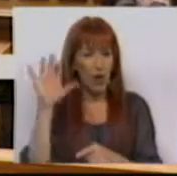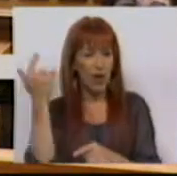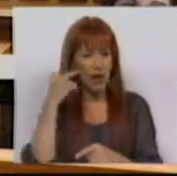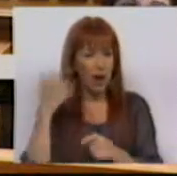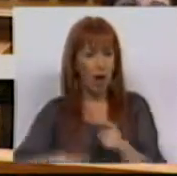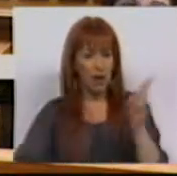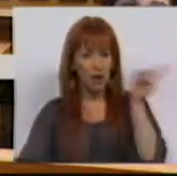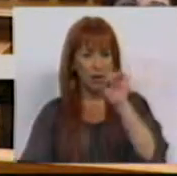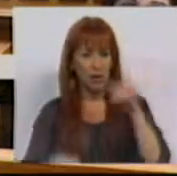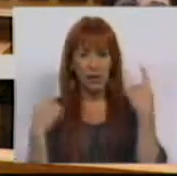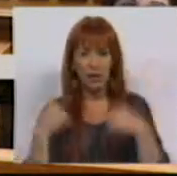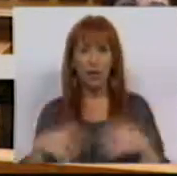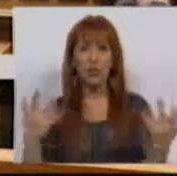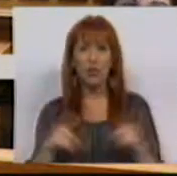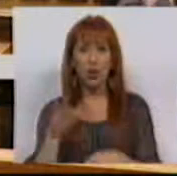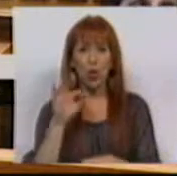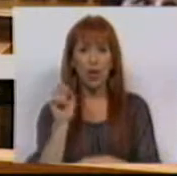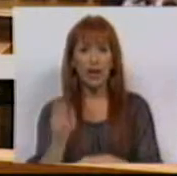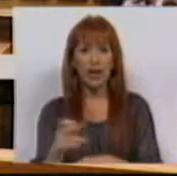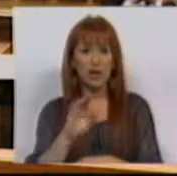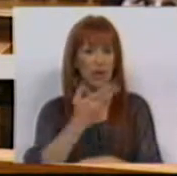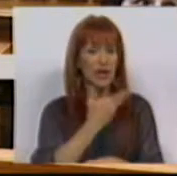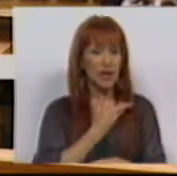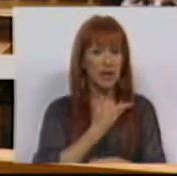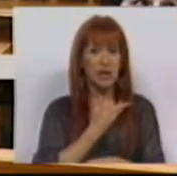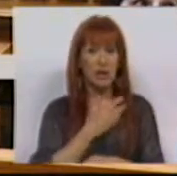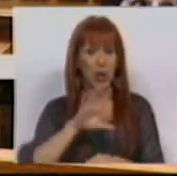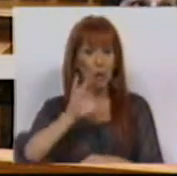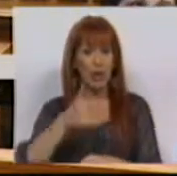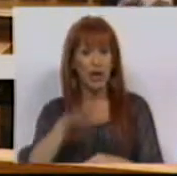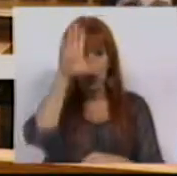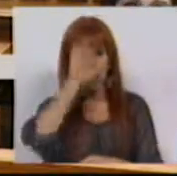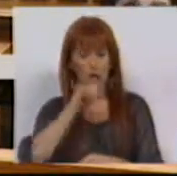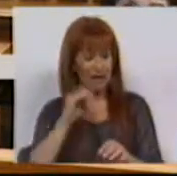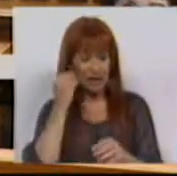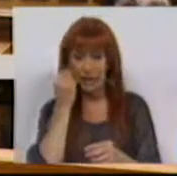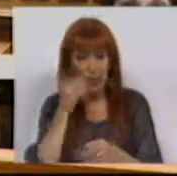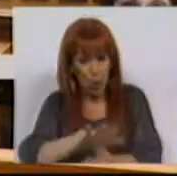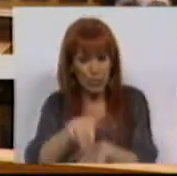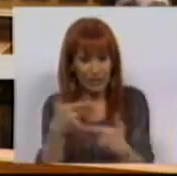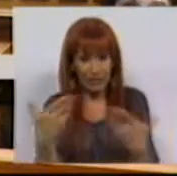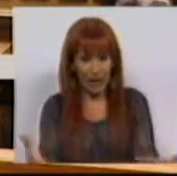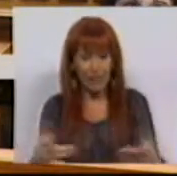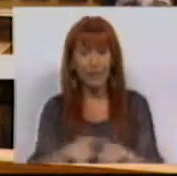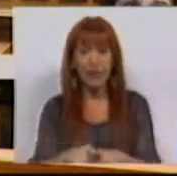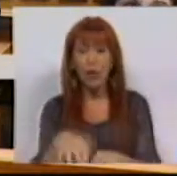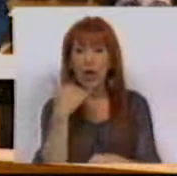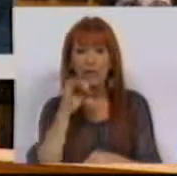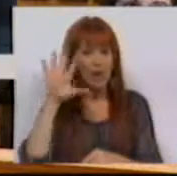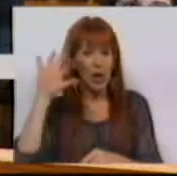coincidência termos 40 anos do PSD com o país no estado em que está. E não é